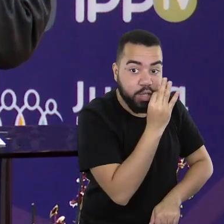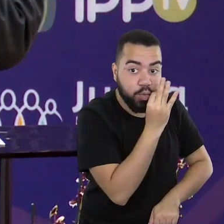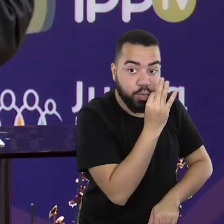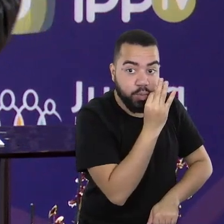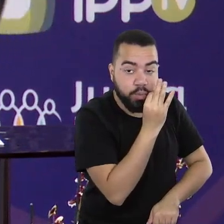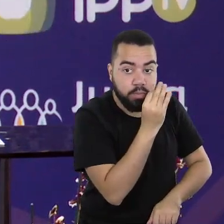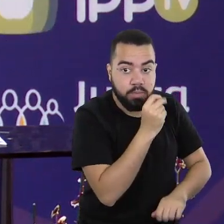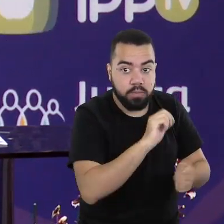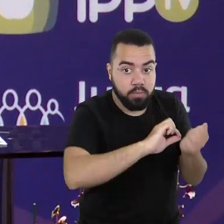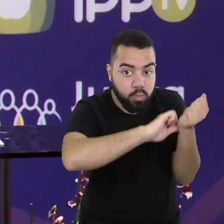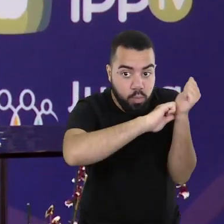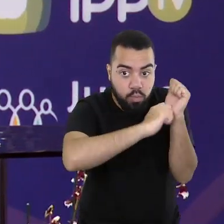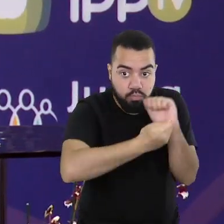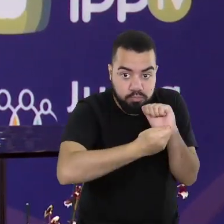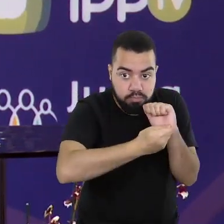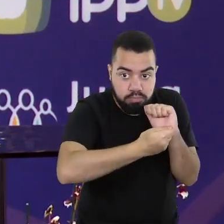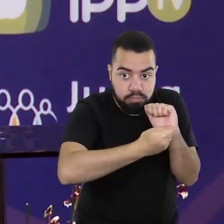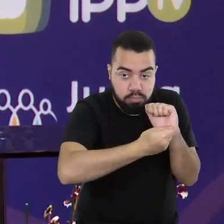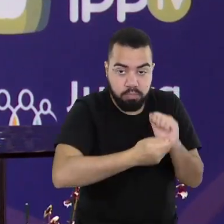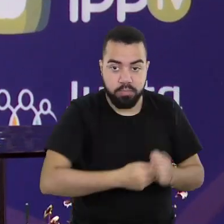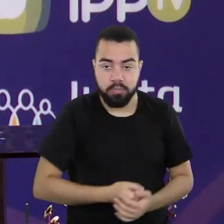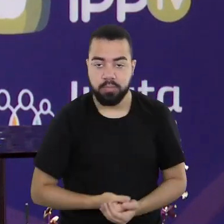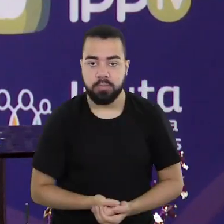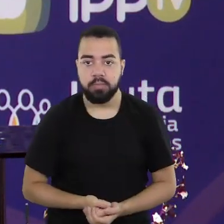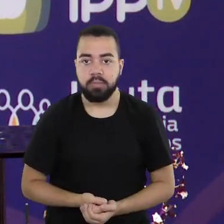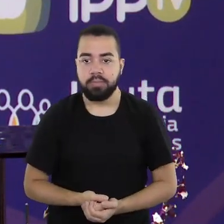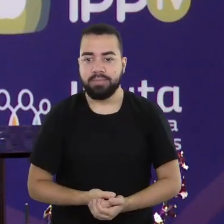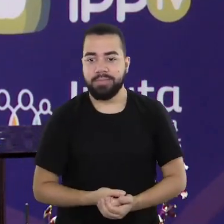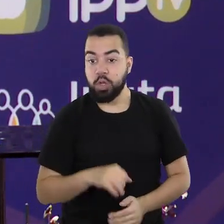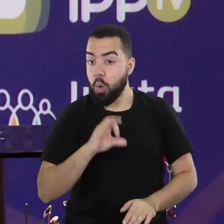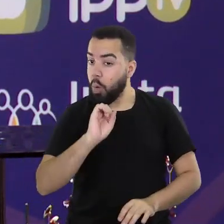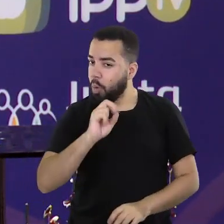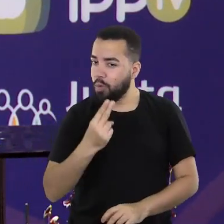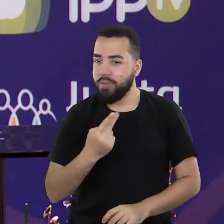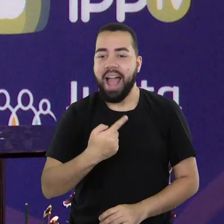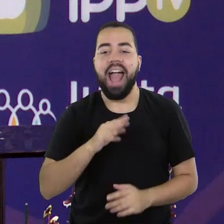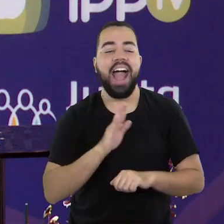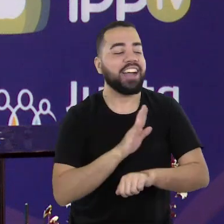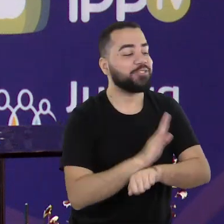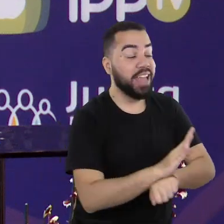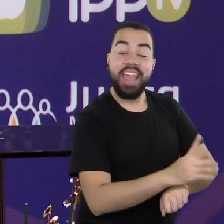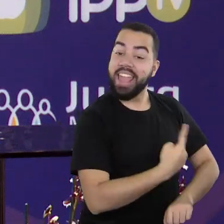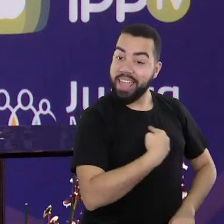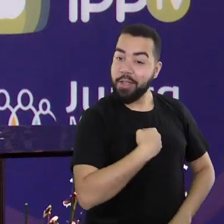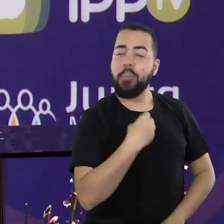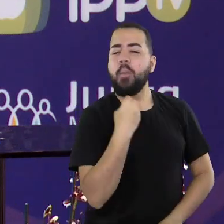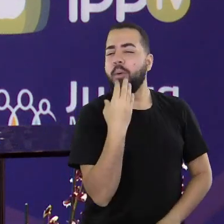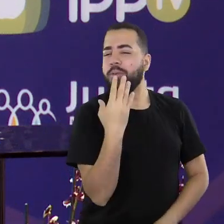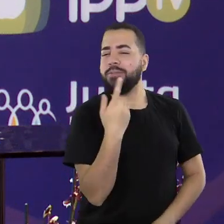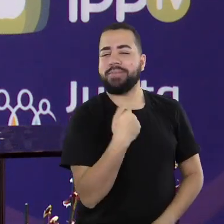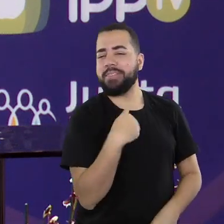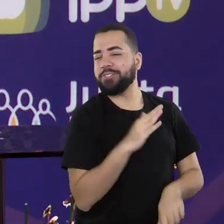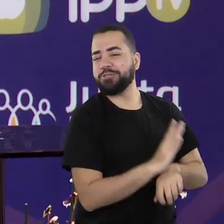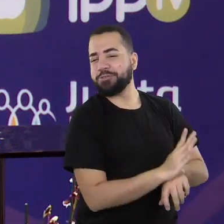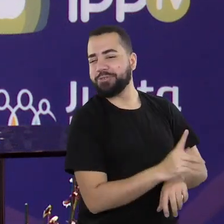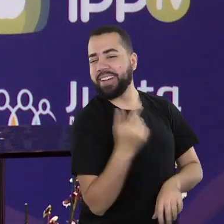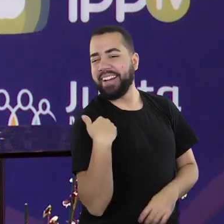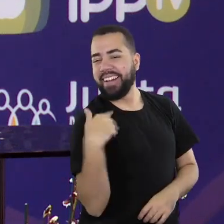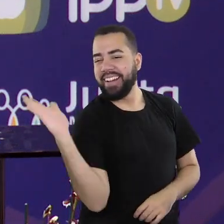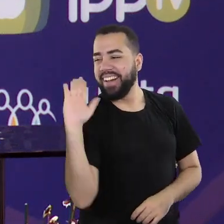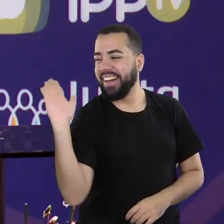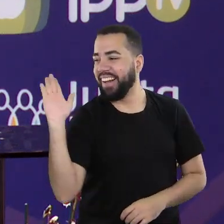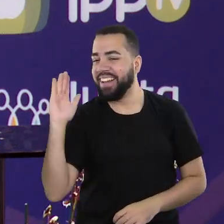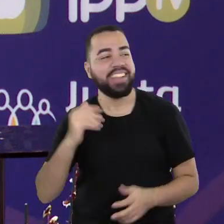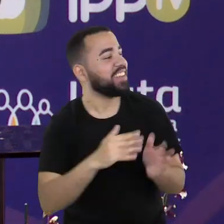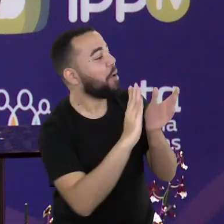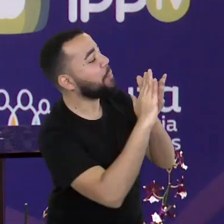Há muitas pessoas que querem fazer o bem para o marketing pessoal, para dizer eu faço bem, para receber o elogio,